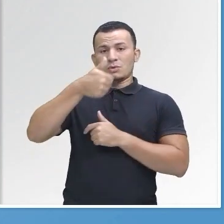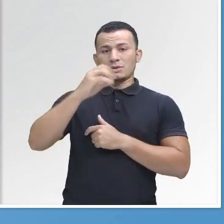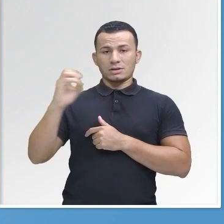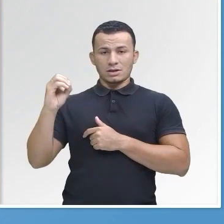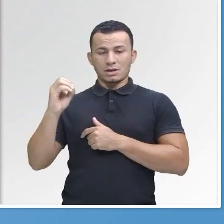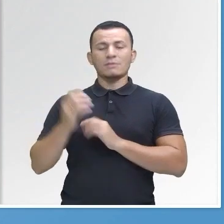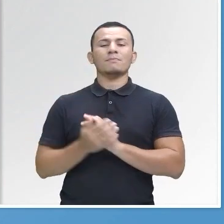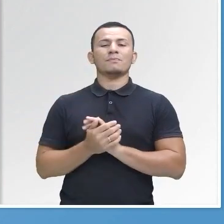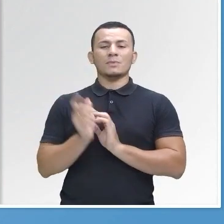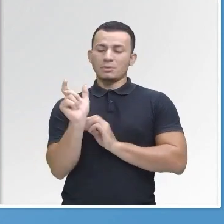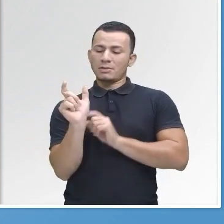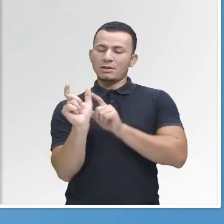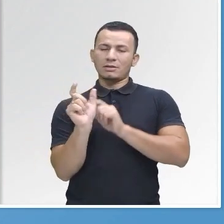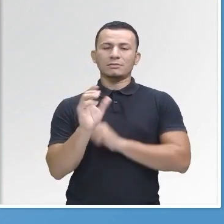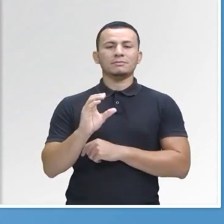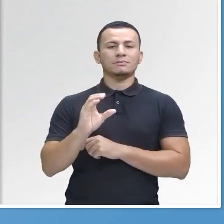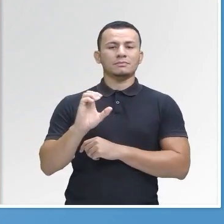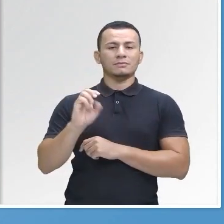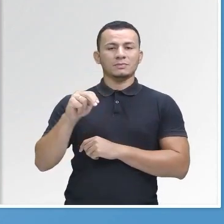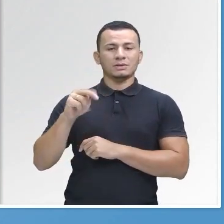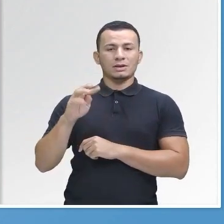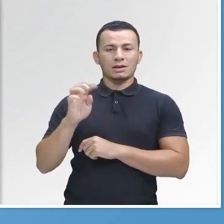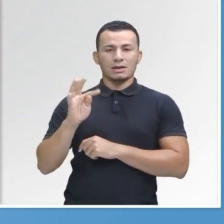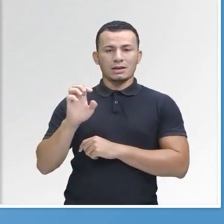como? Centésimo.